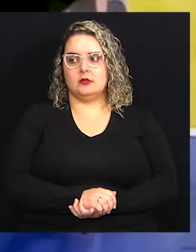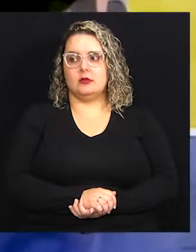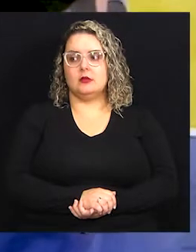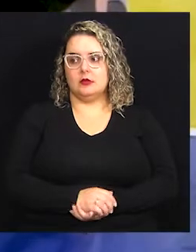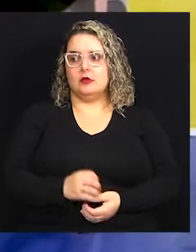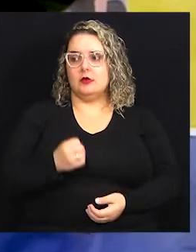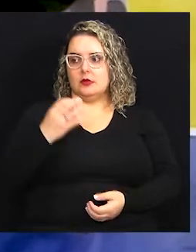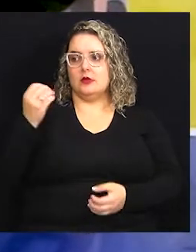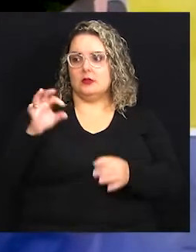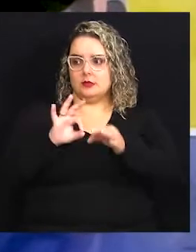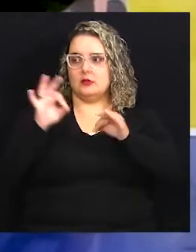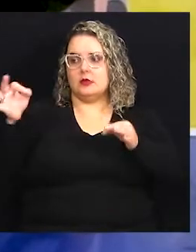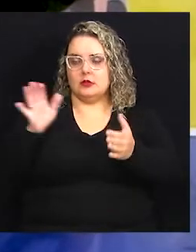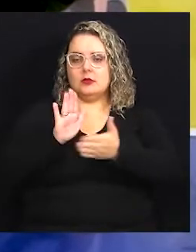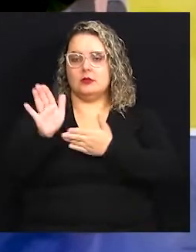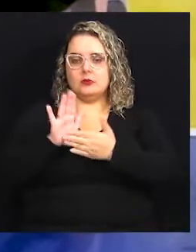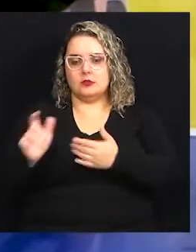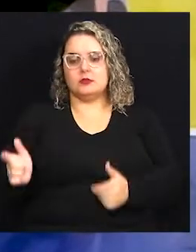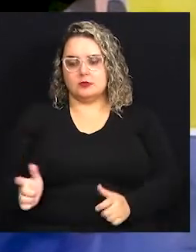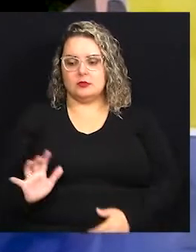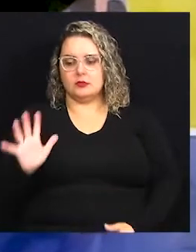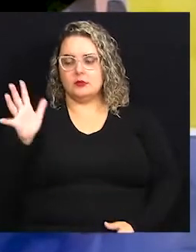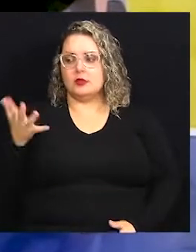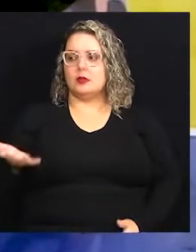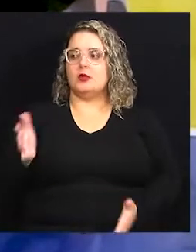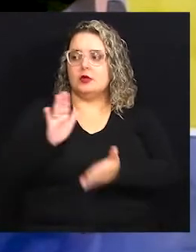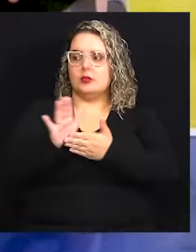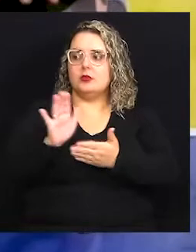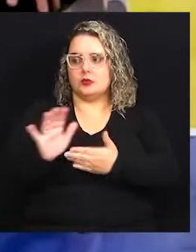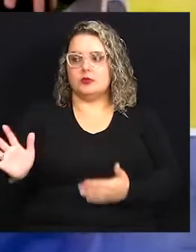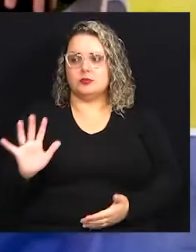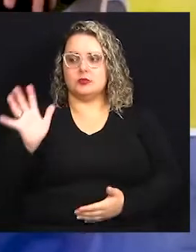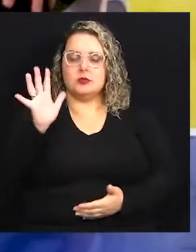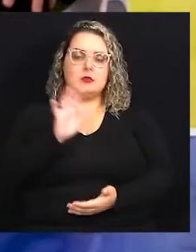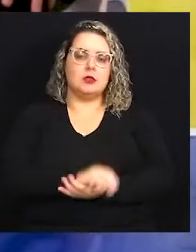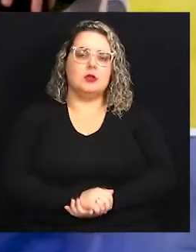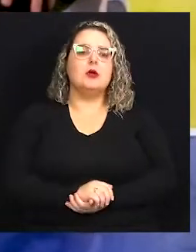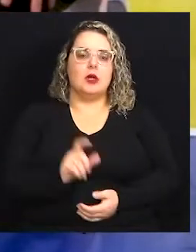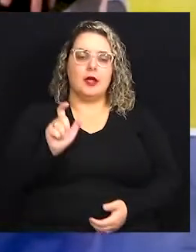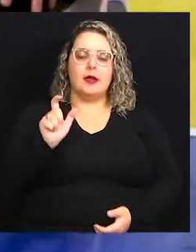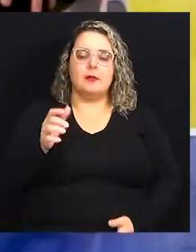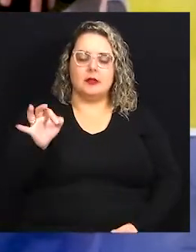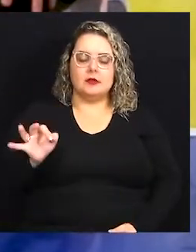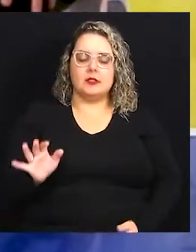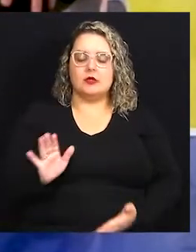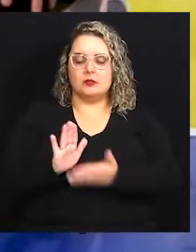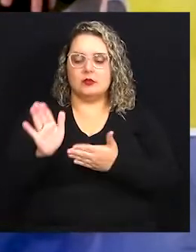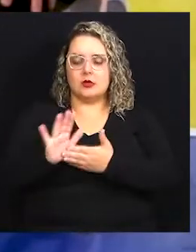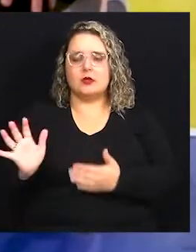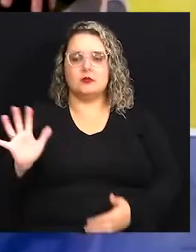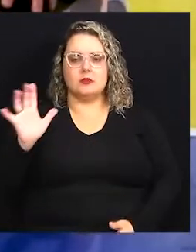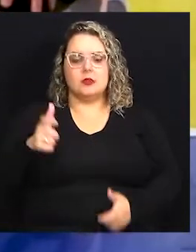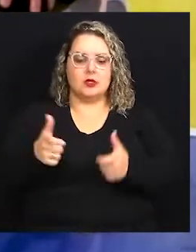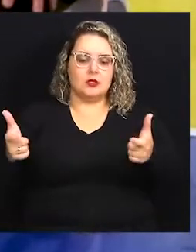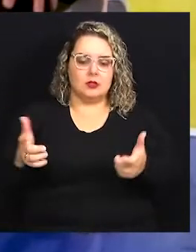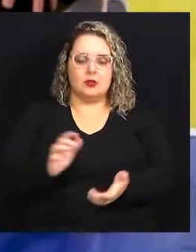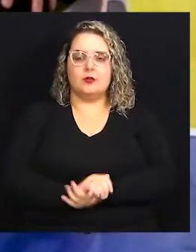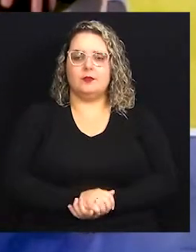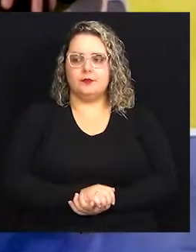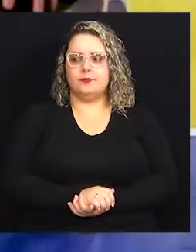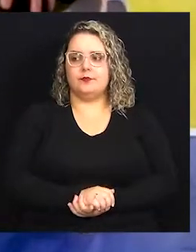longas e o custo era maior. Isso, é isso que eu queria achar a palavra. O custo era maior. Sim. Entendeu? Mas foi muito prazeroso também, daí só